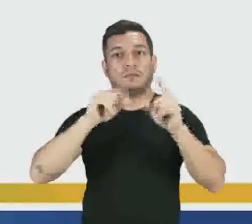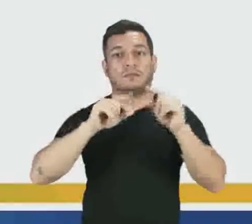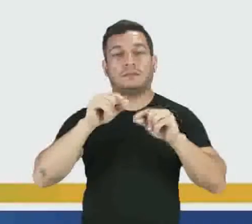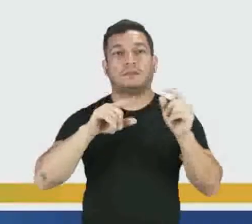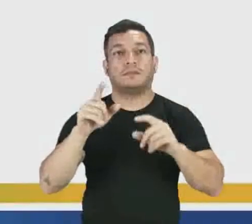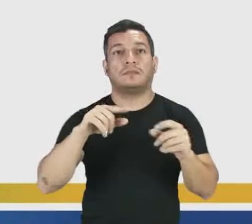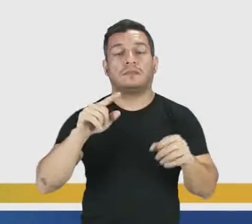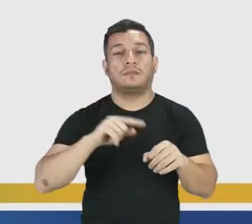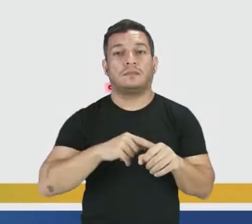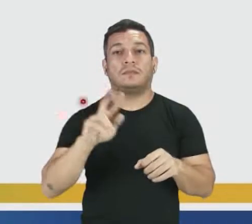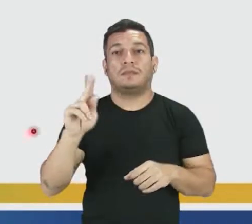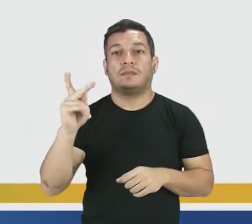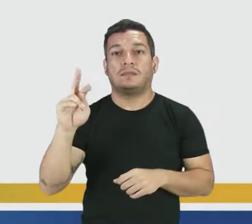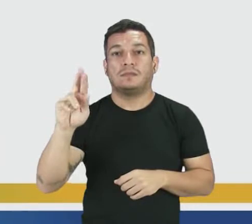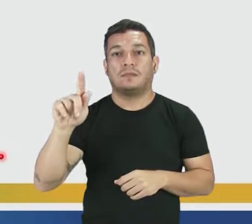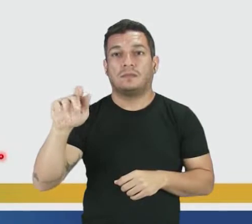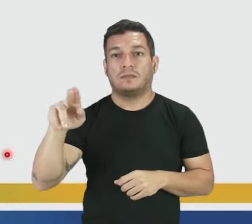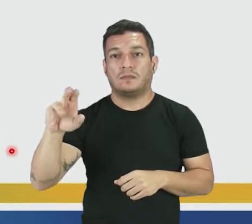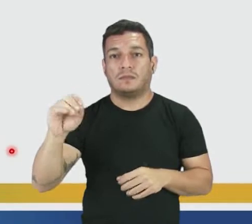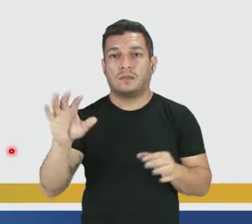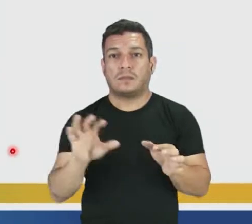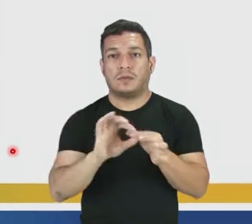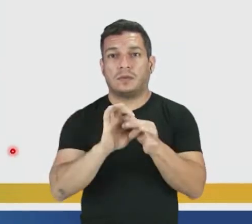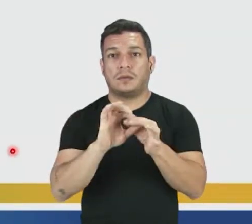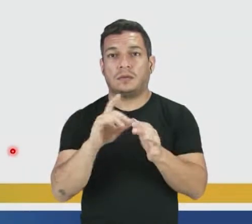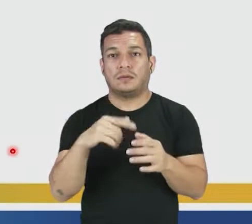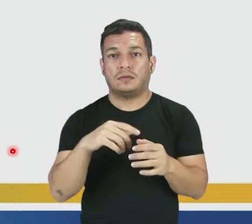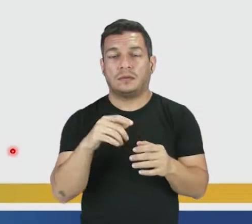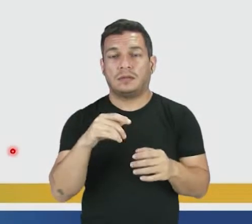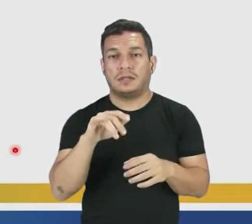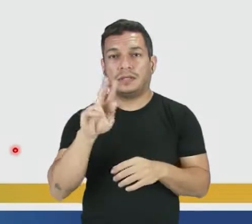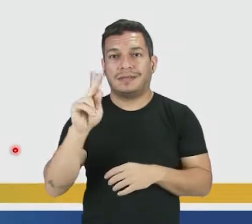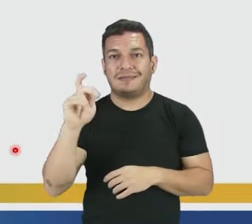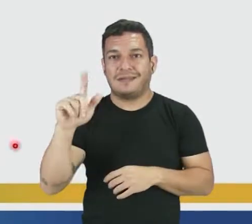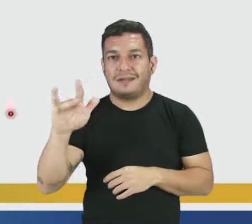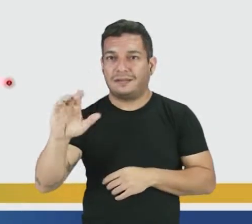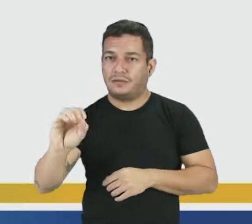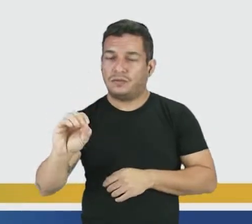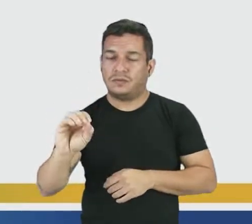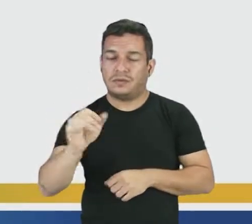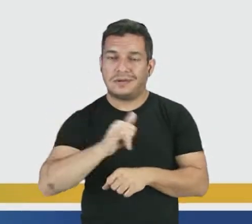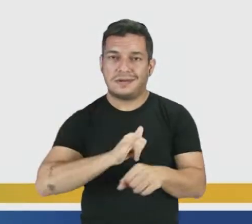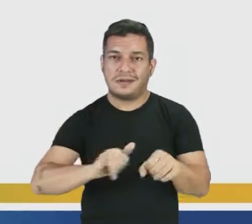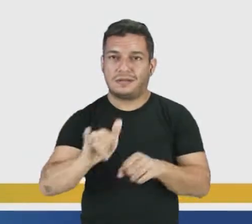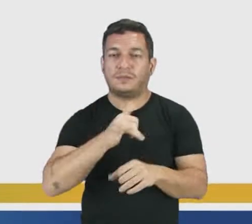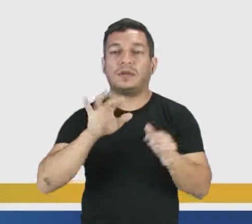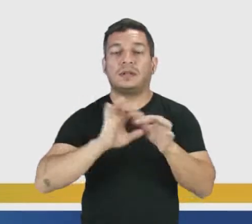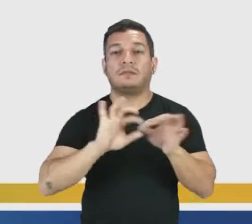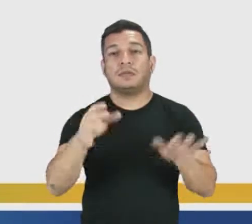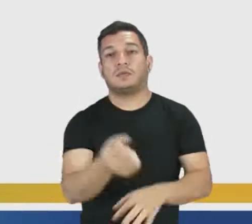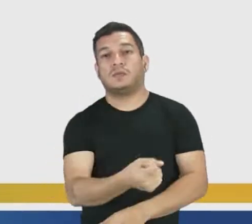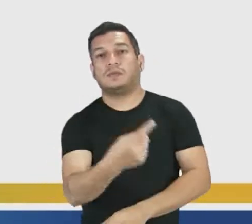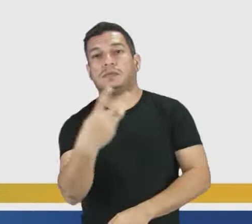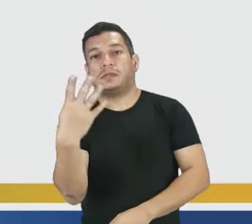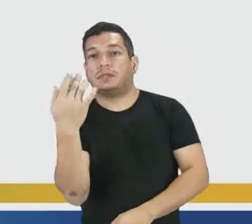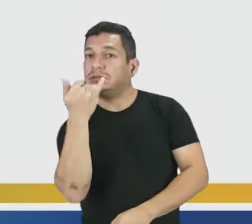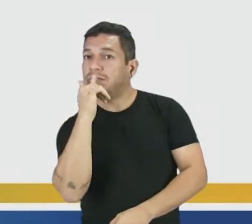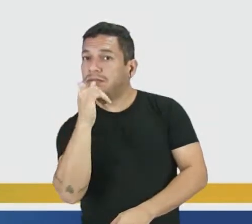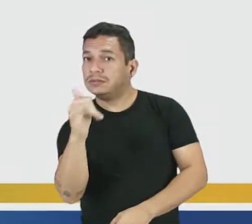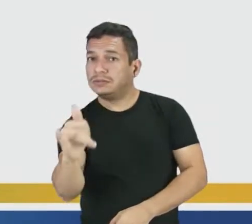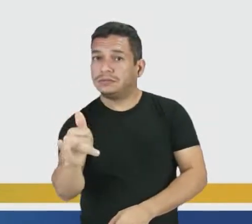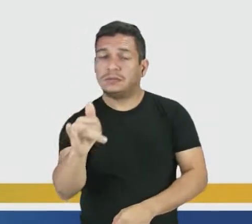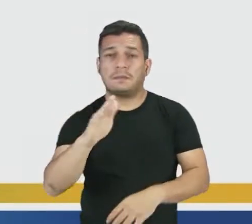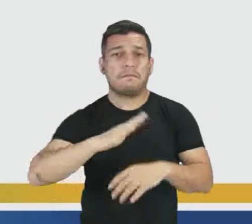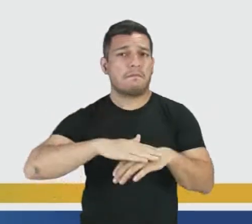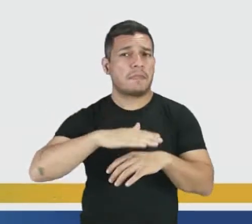quando núcleos de hidrogênio se fundem para formar átomos de hélio. Esse processo libera uma quantidade de energia